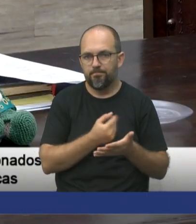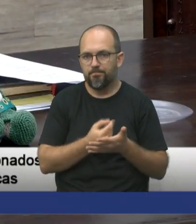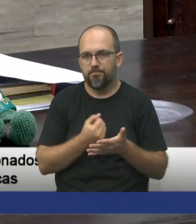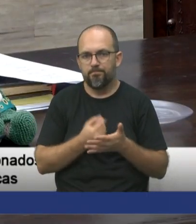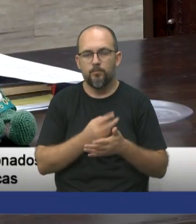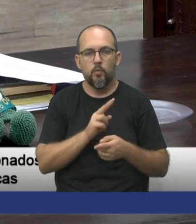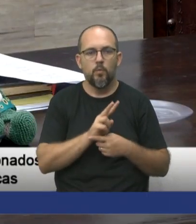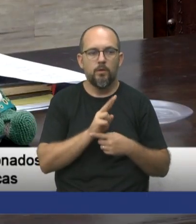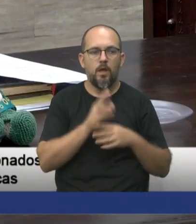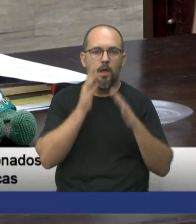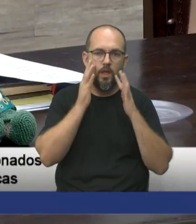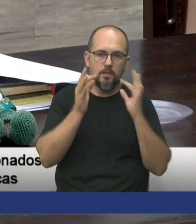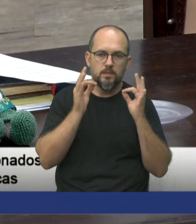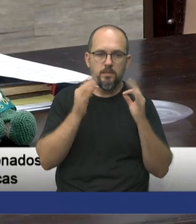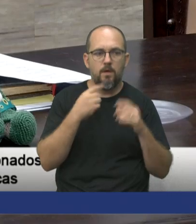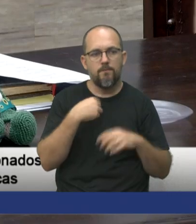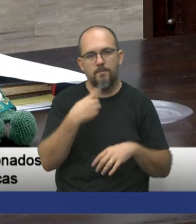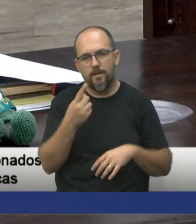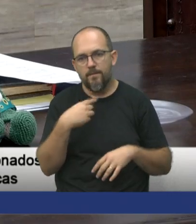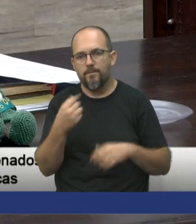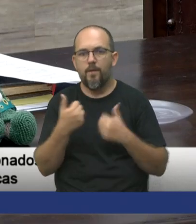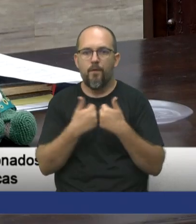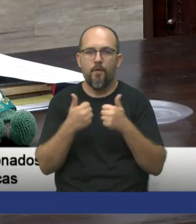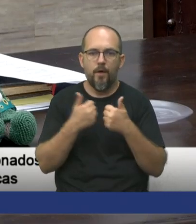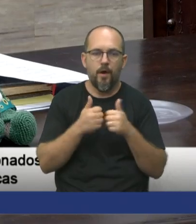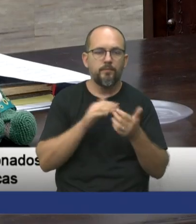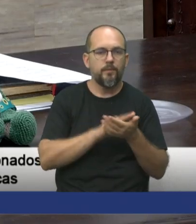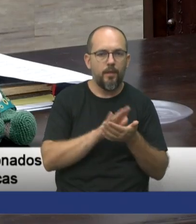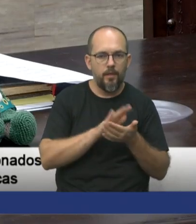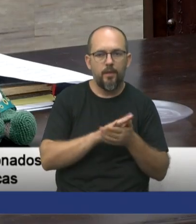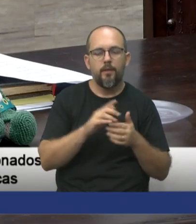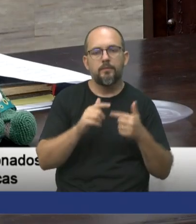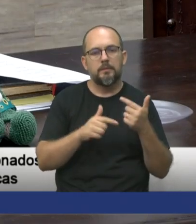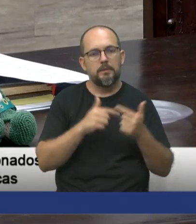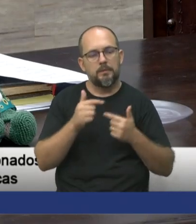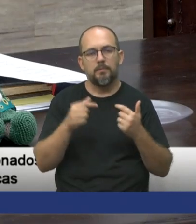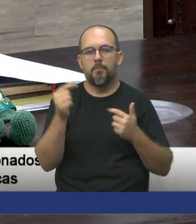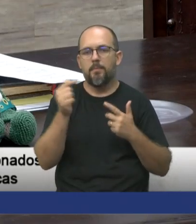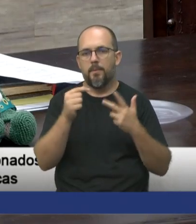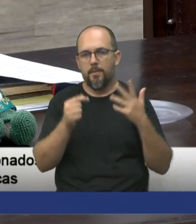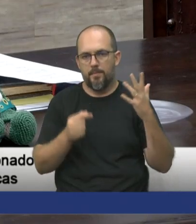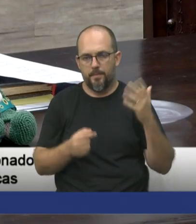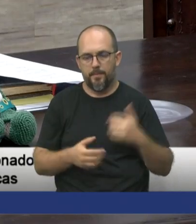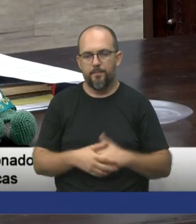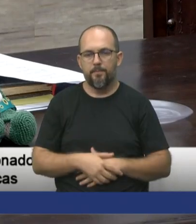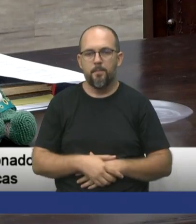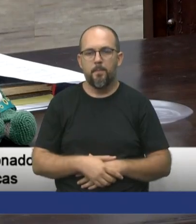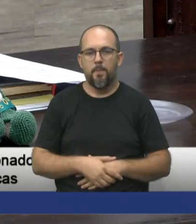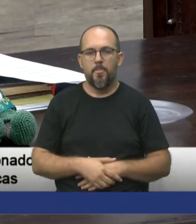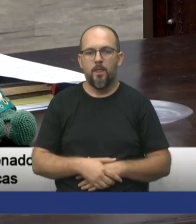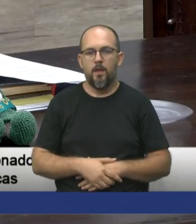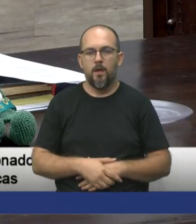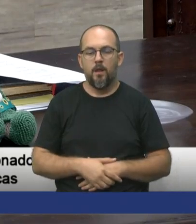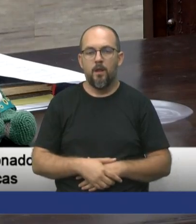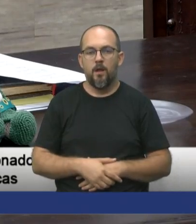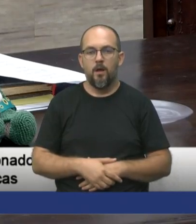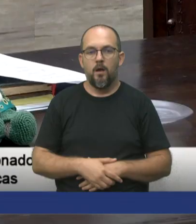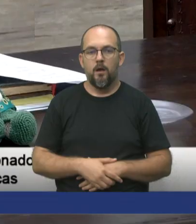de atenção, de vai e vem, de ônibus e de tantas outras questões, né, até